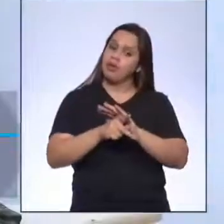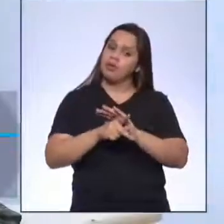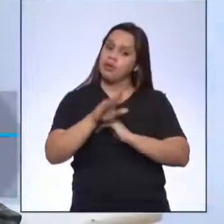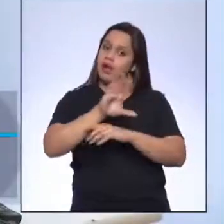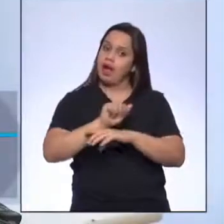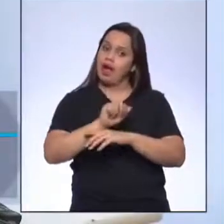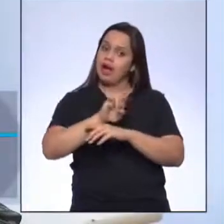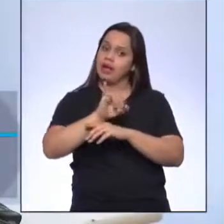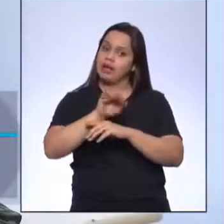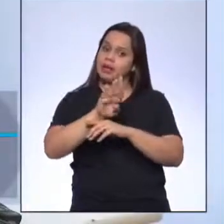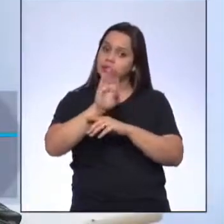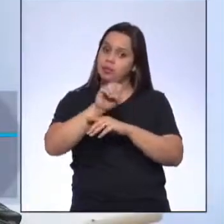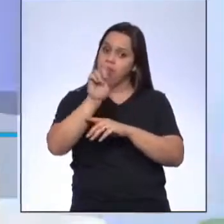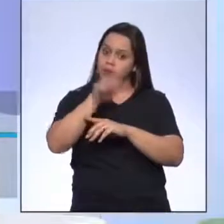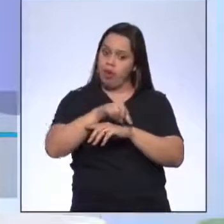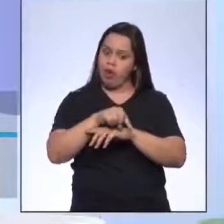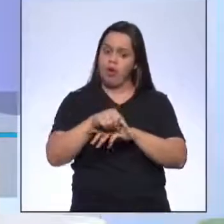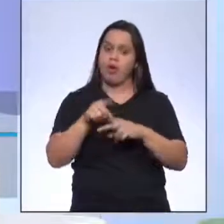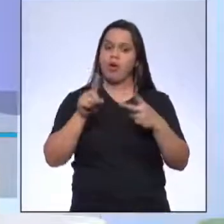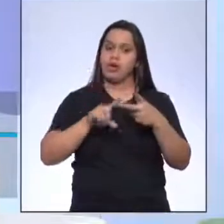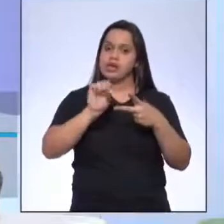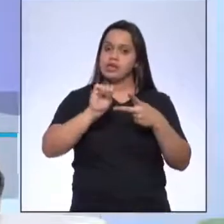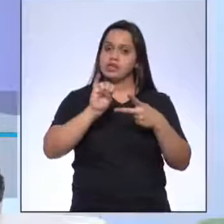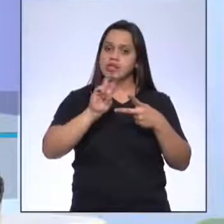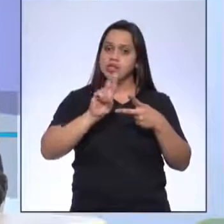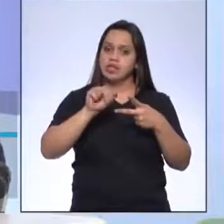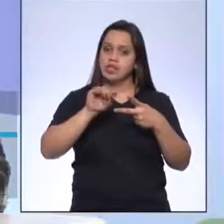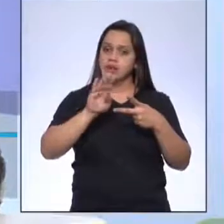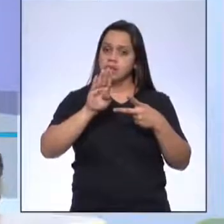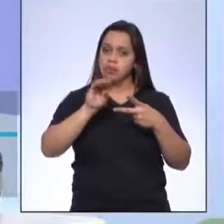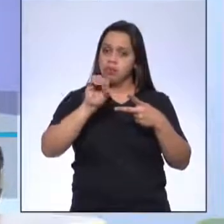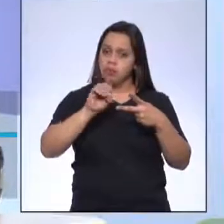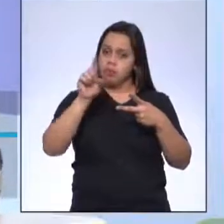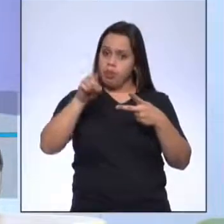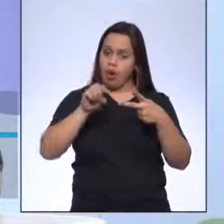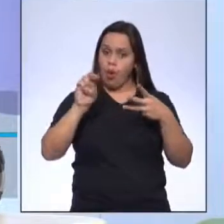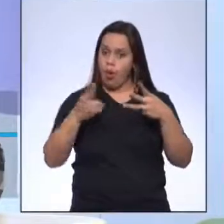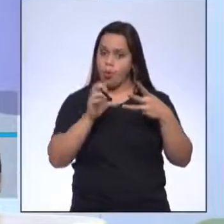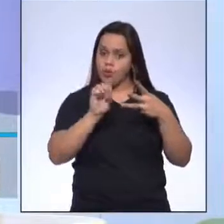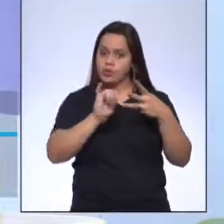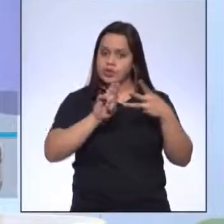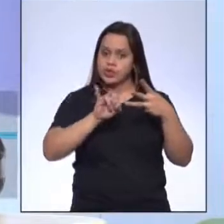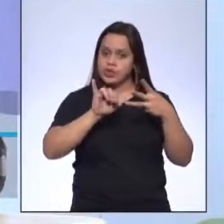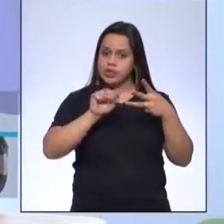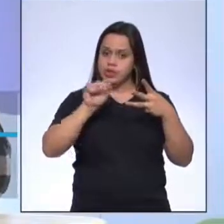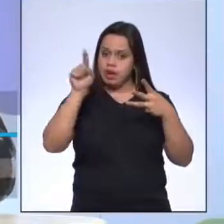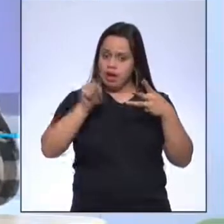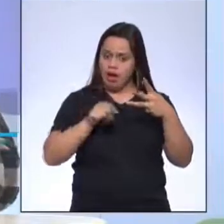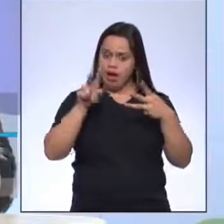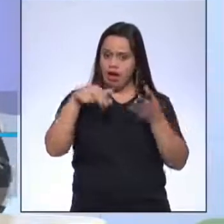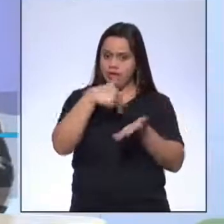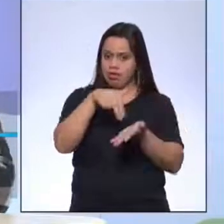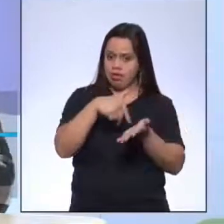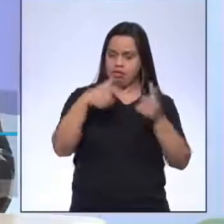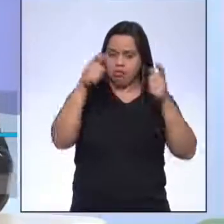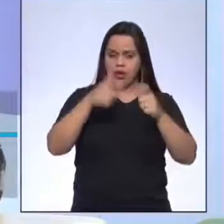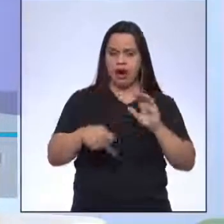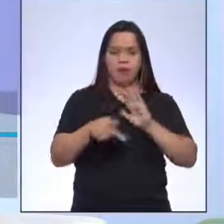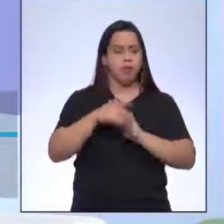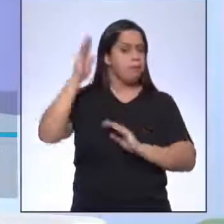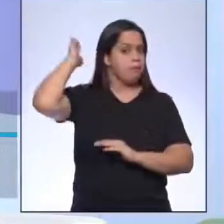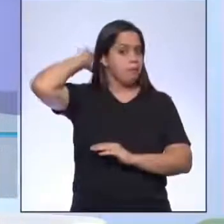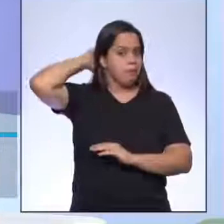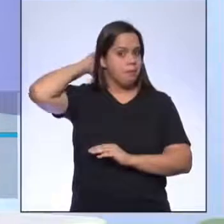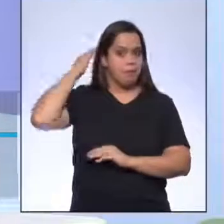O carimbó e o sirimbó ou siriá. Tá? São danças ali naquela região do Pará, tá